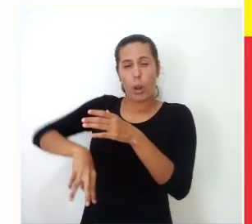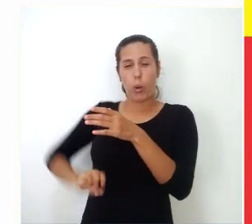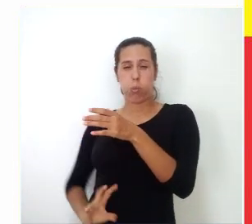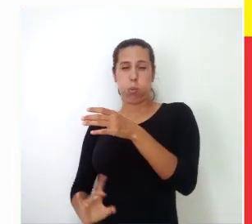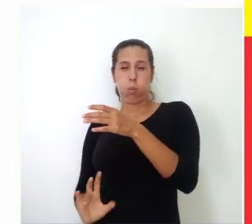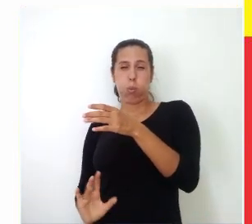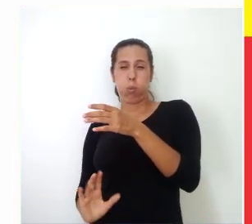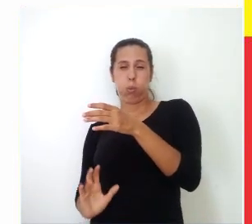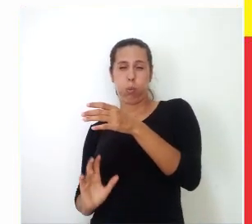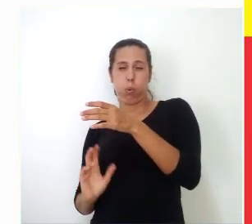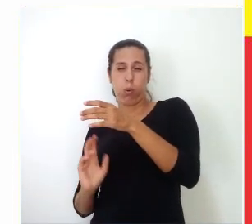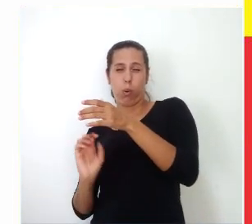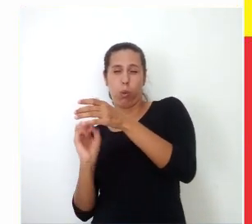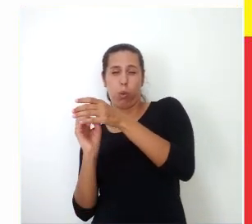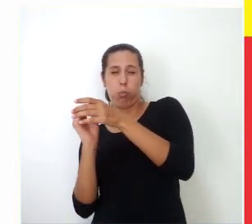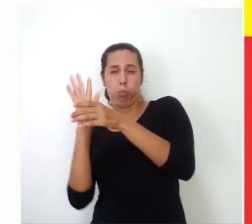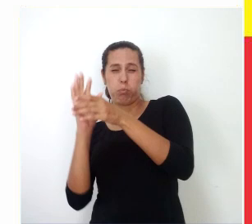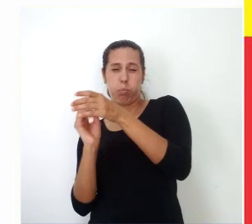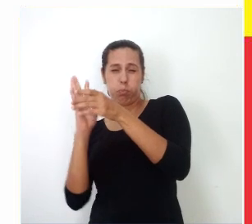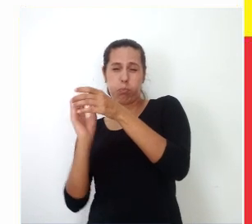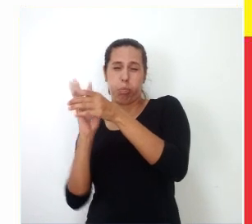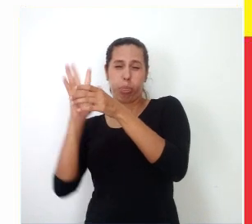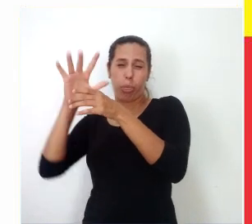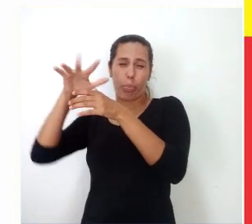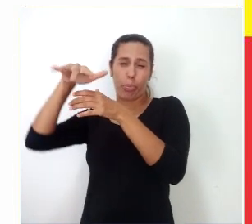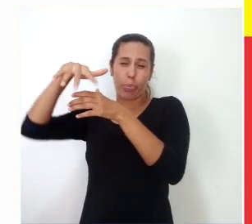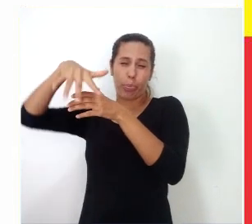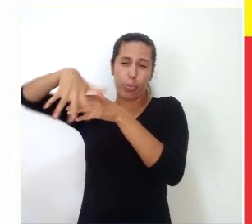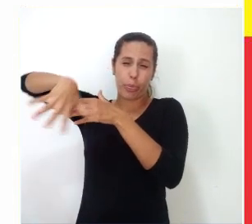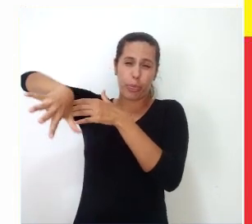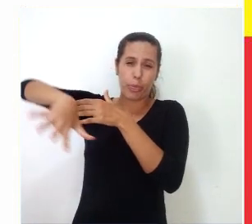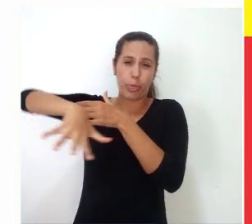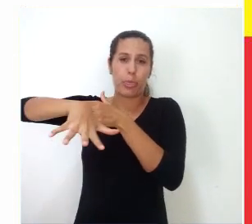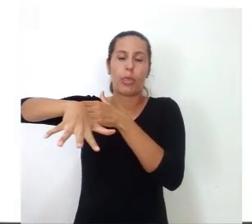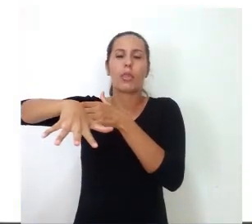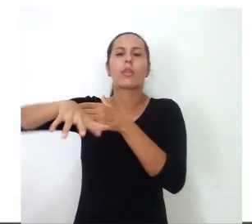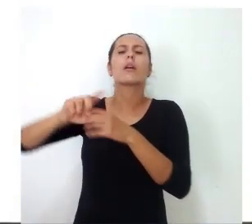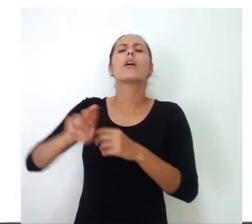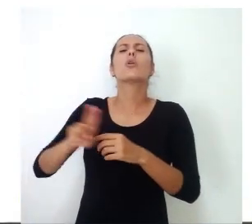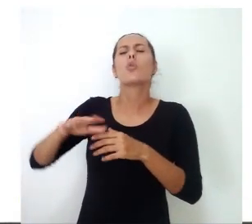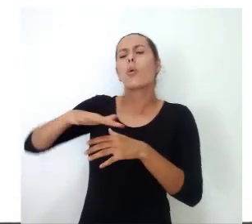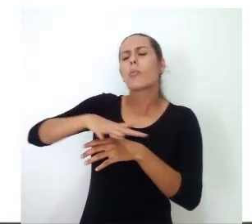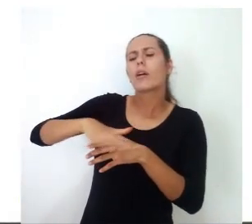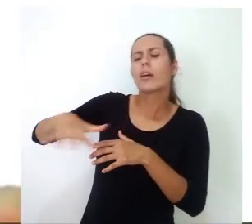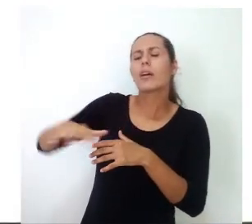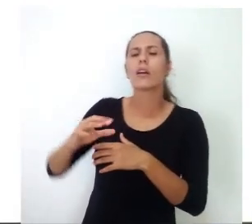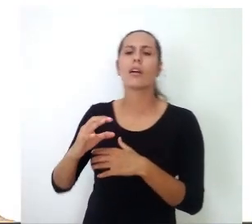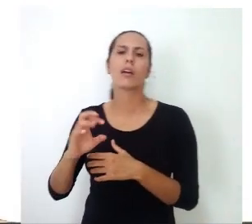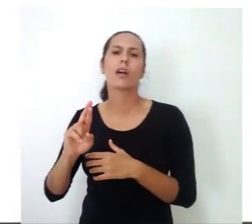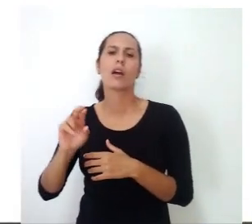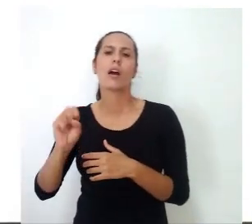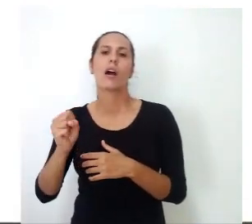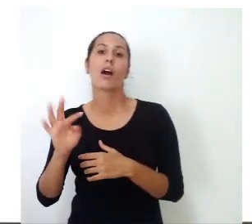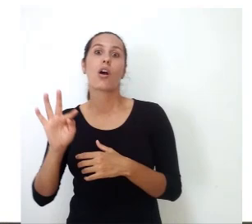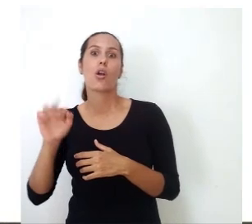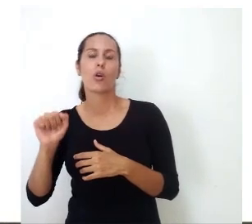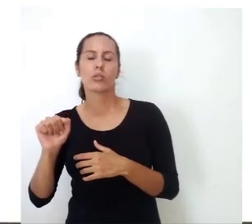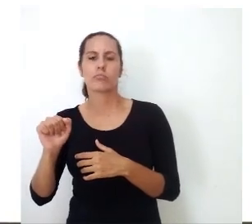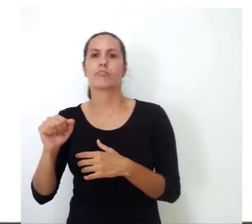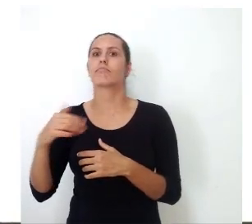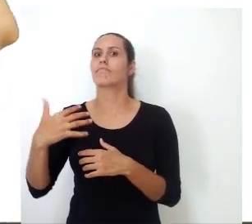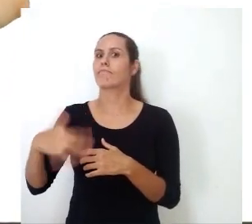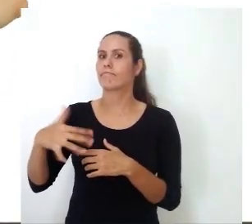vai sair e vai chegar até a superfície, vai chegar até onde, Dantas? Até a crosta. E quando